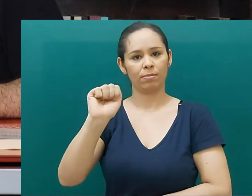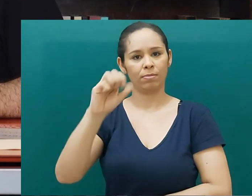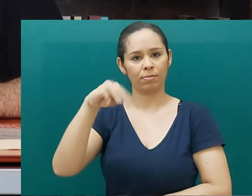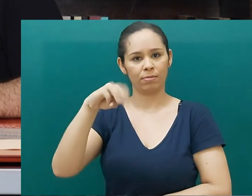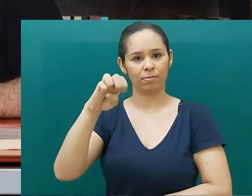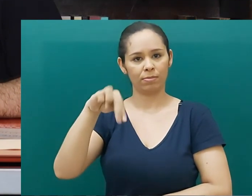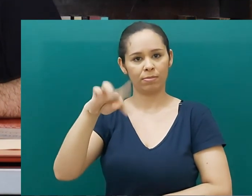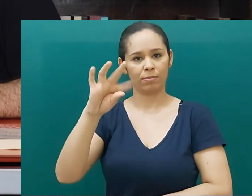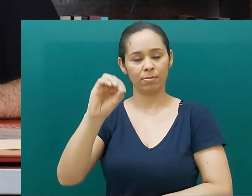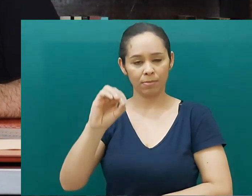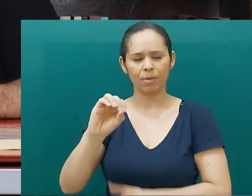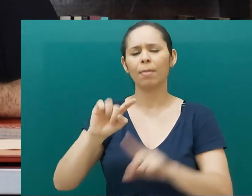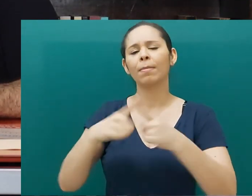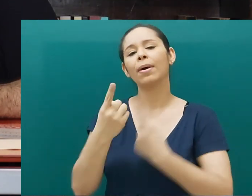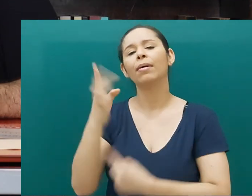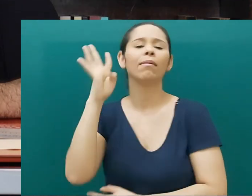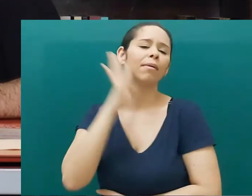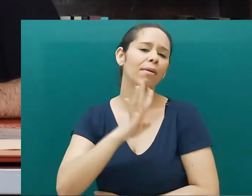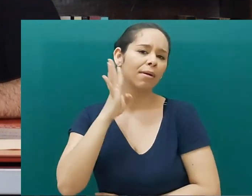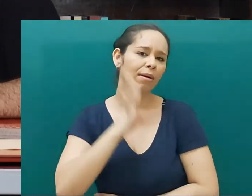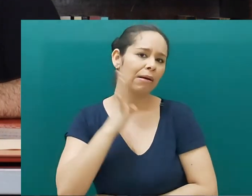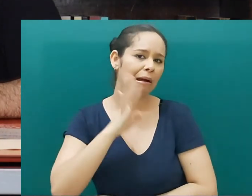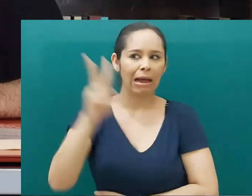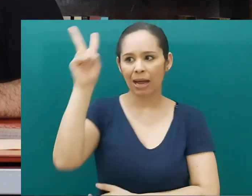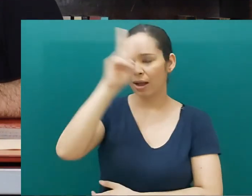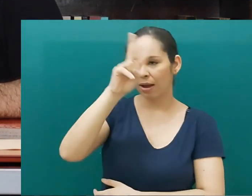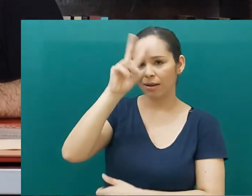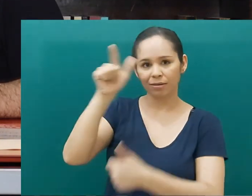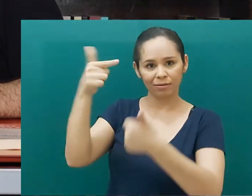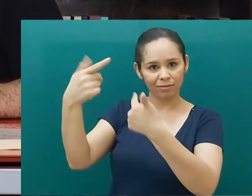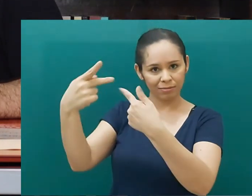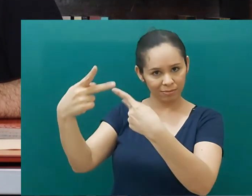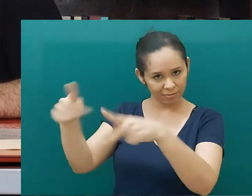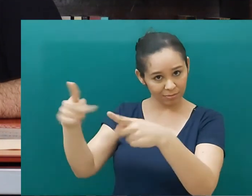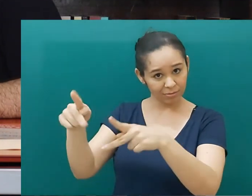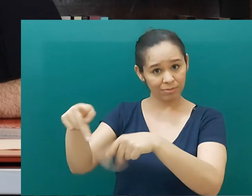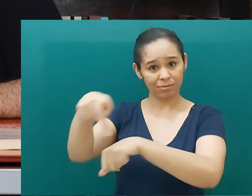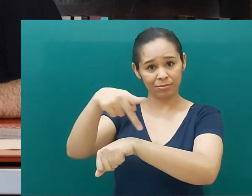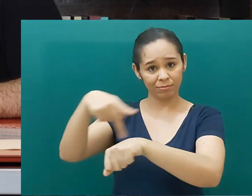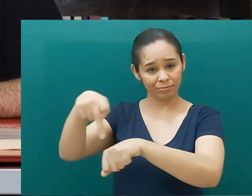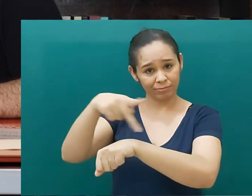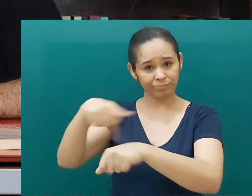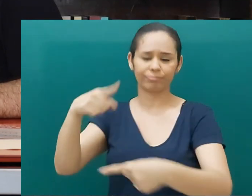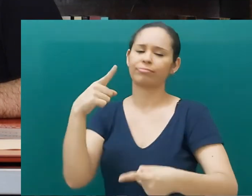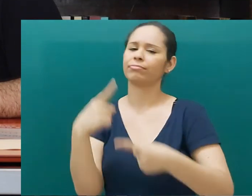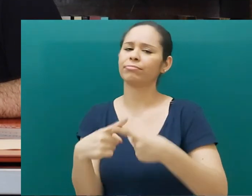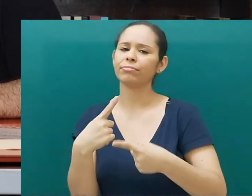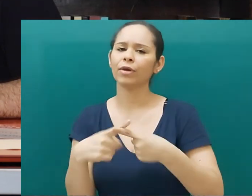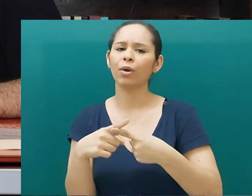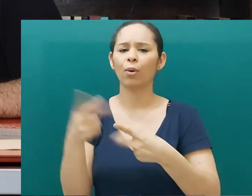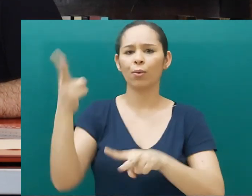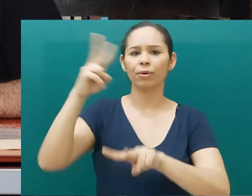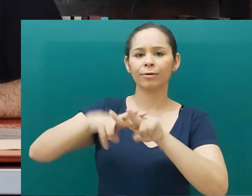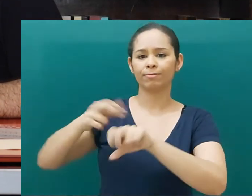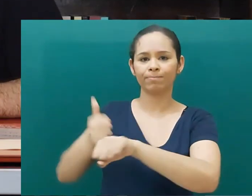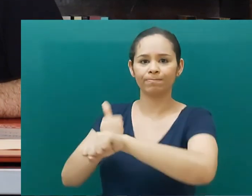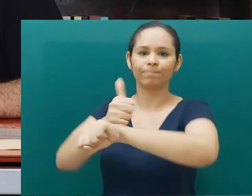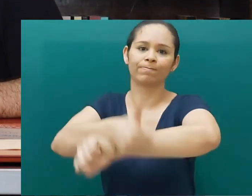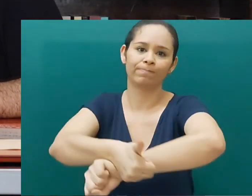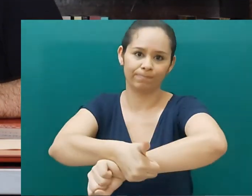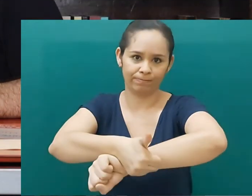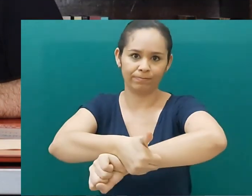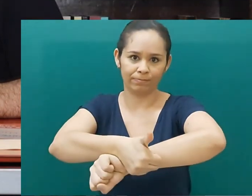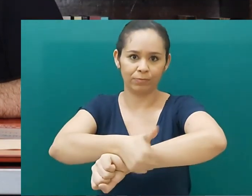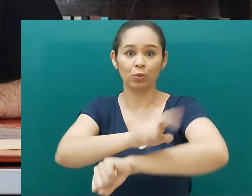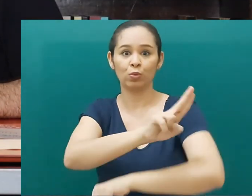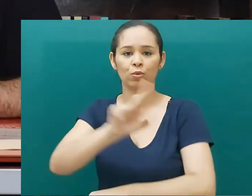Guiana Francesa e que vai ser também muito visado na história literária da Guiana Francesa é justamente as prisões forçadas,